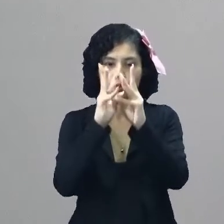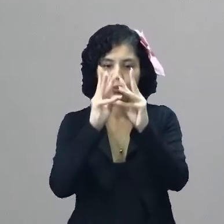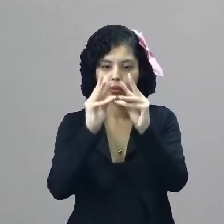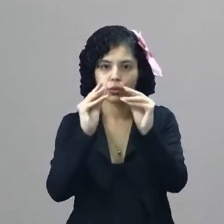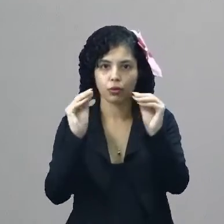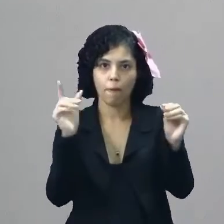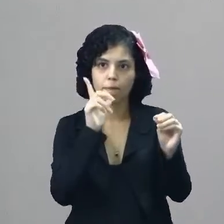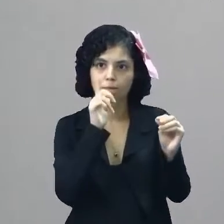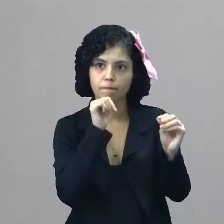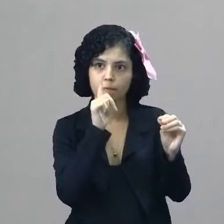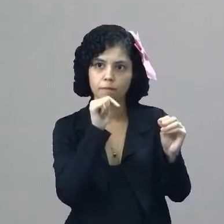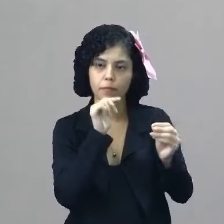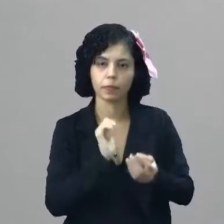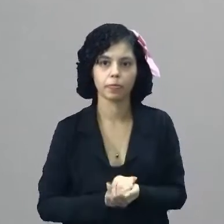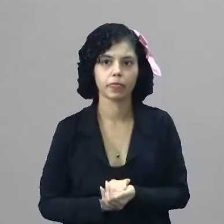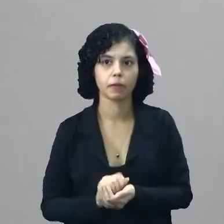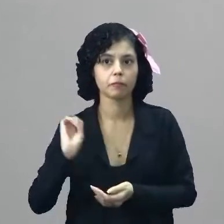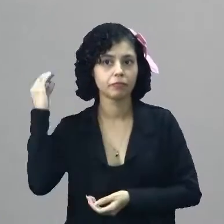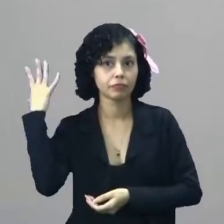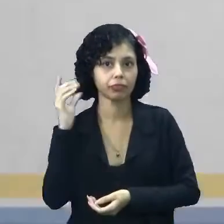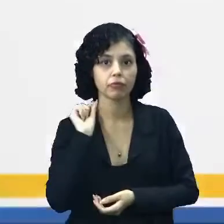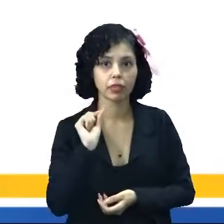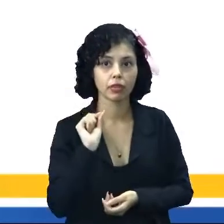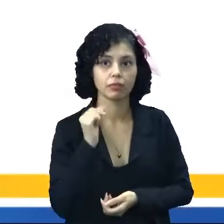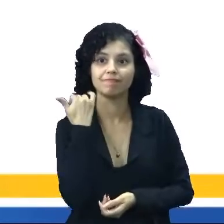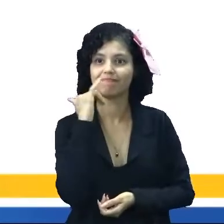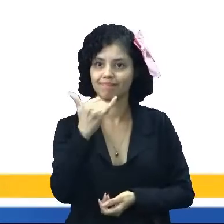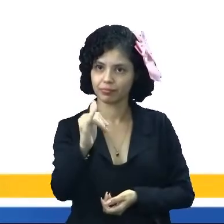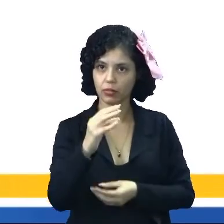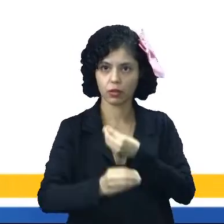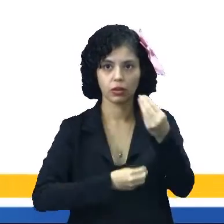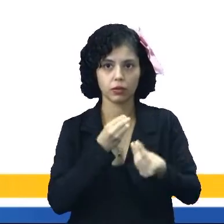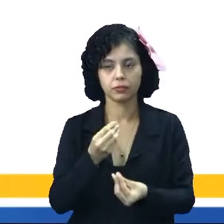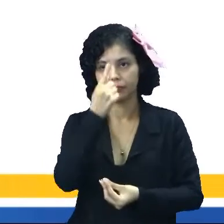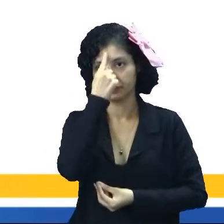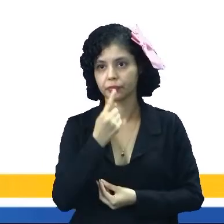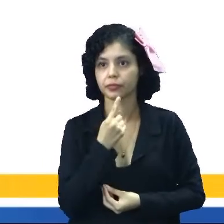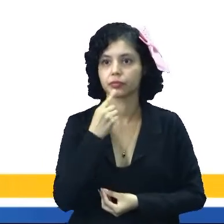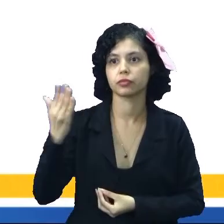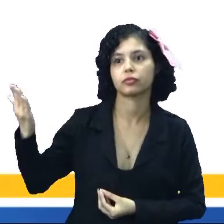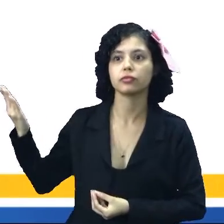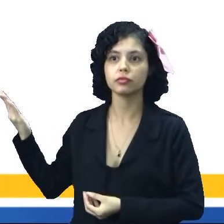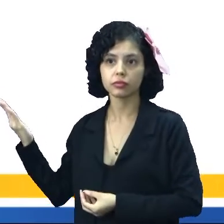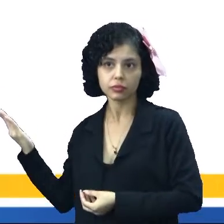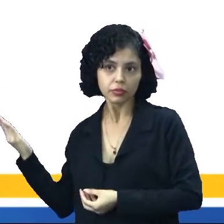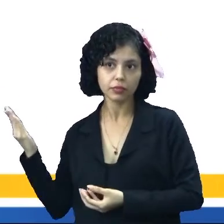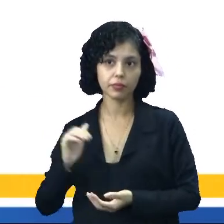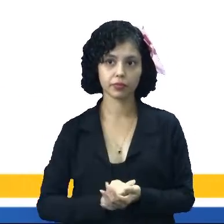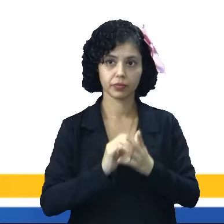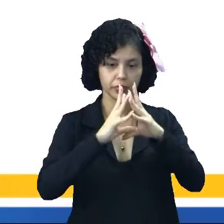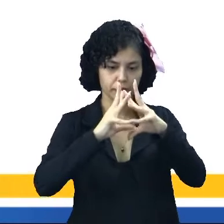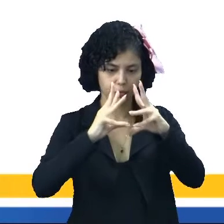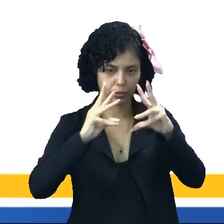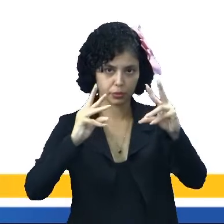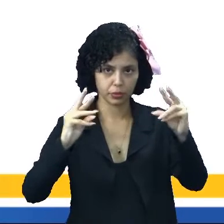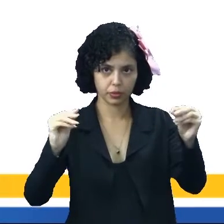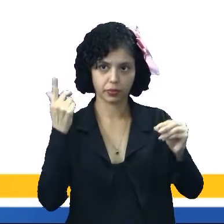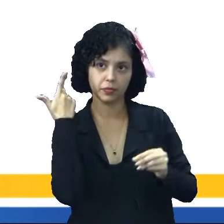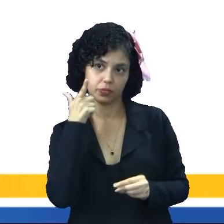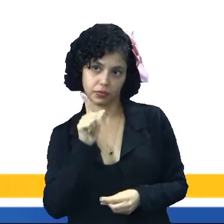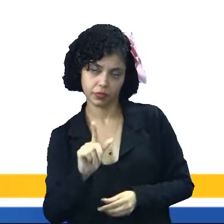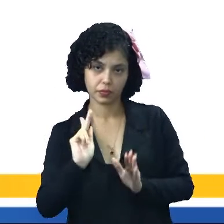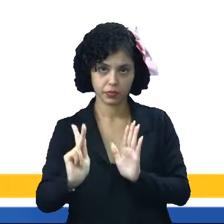em água, eles são capazes de conduzir corrente elétrica, como vocês podem ver na imagem aí, ó. Dissolvidos em água,